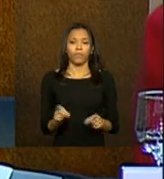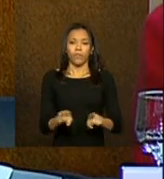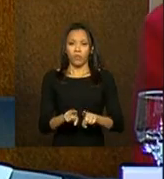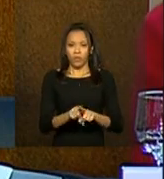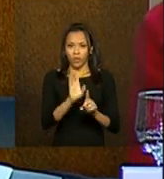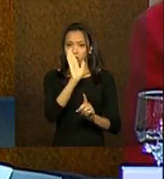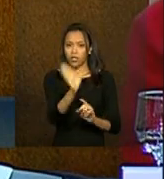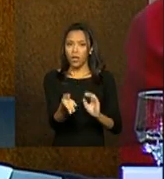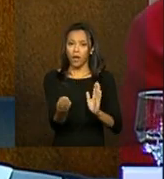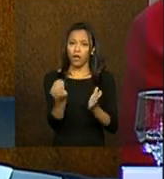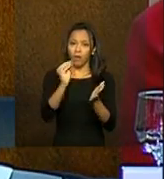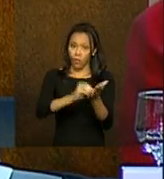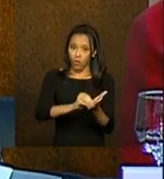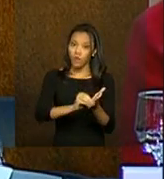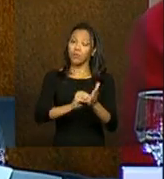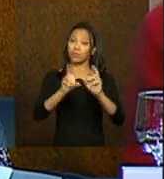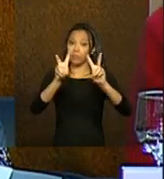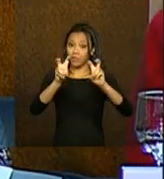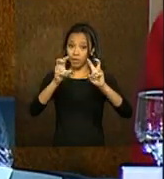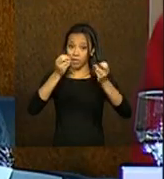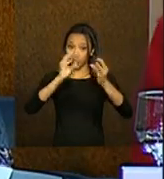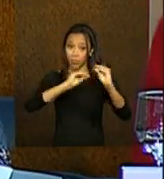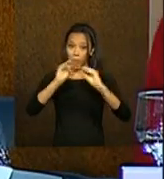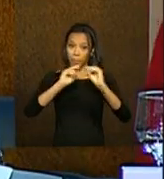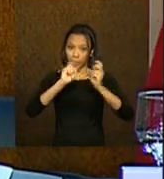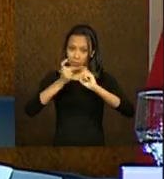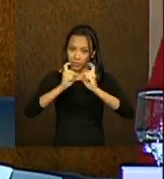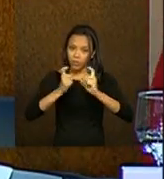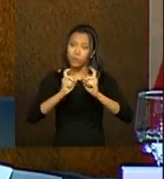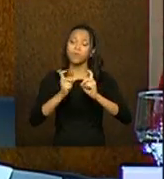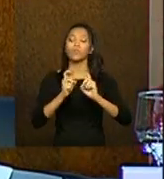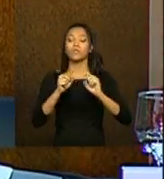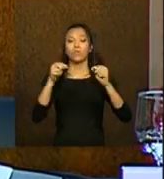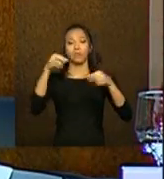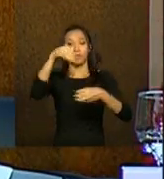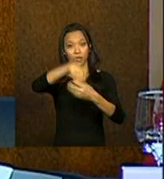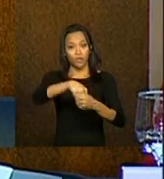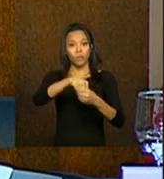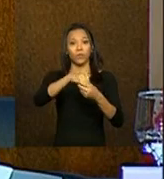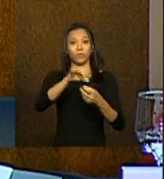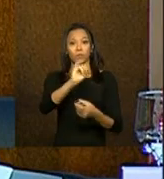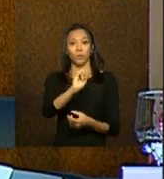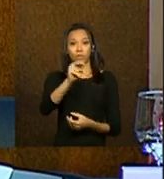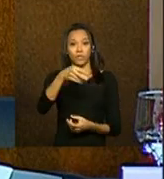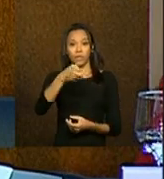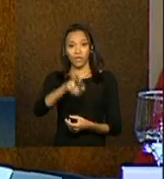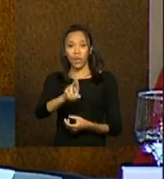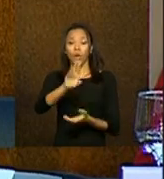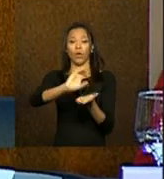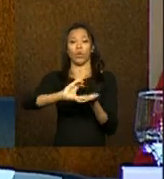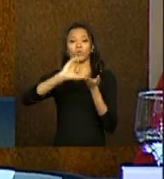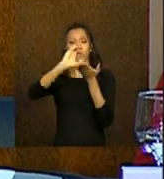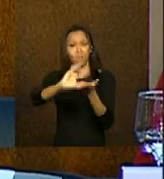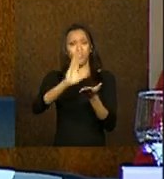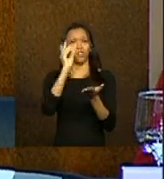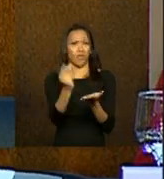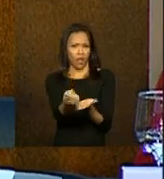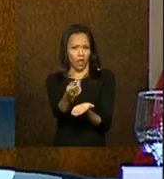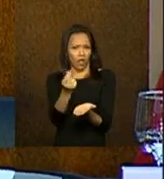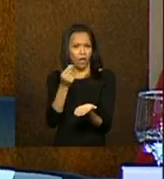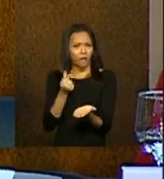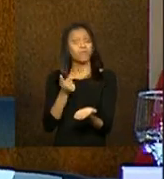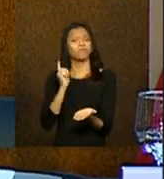na pauta do Interconselhos, mas há muito tempo está na pauta do do governo, né? Então, eh nós tivemos muitos